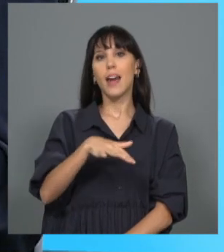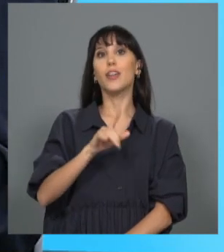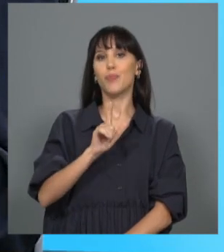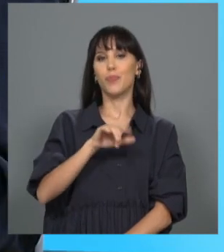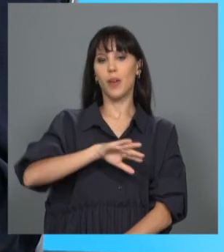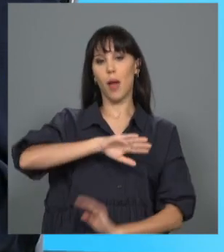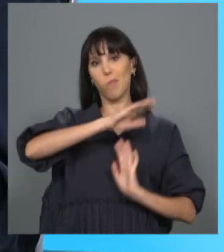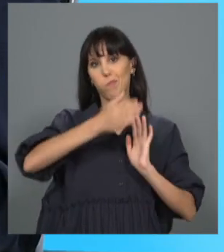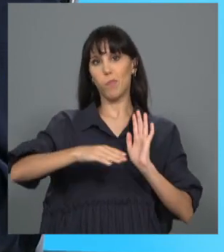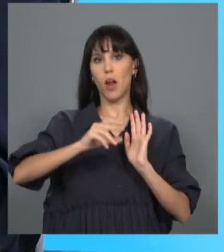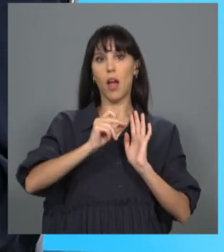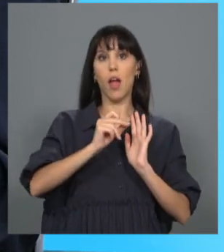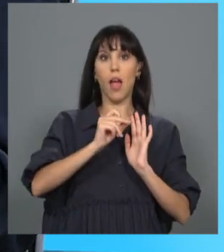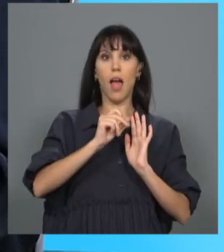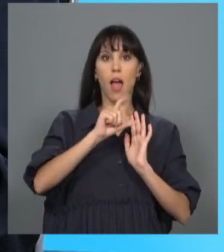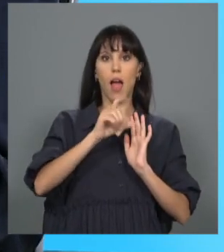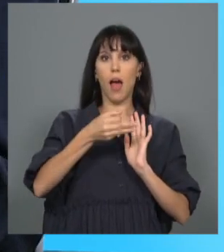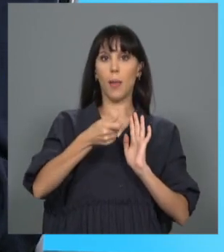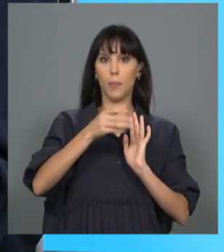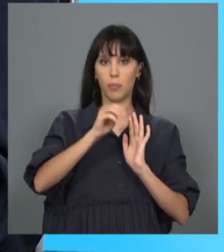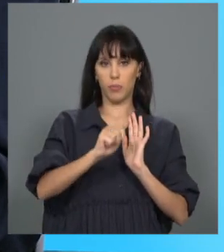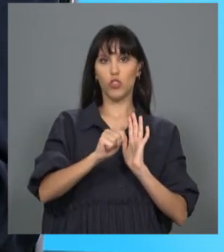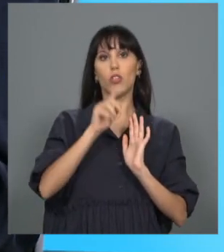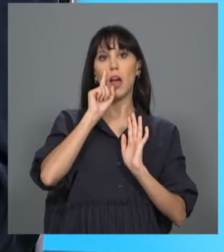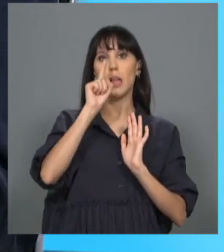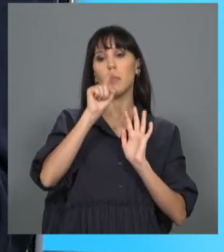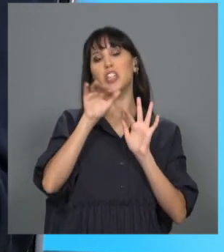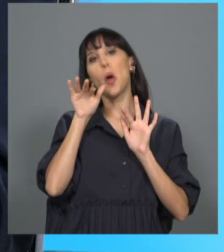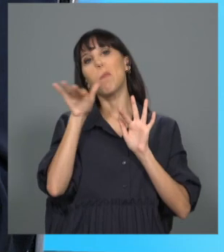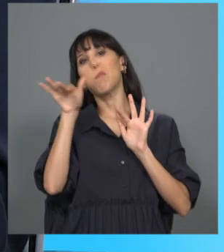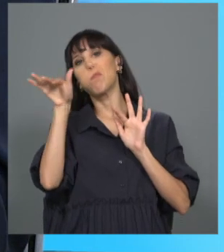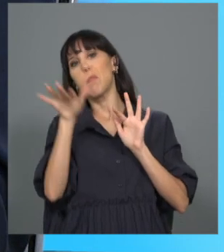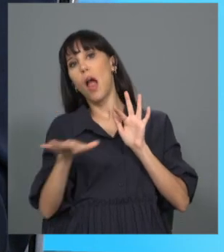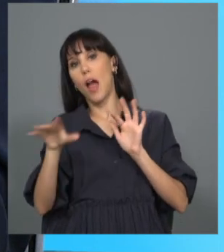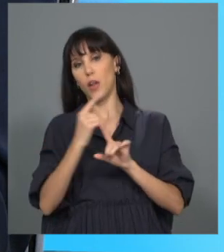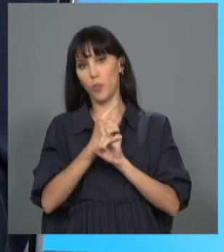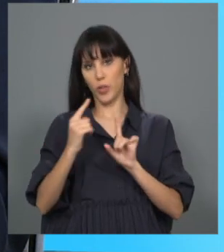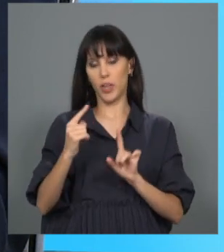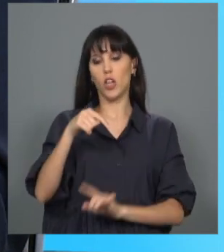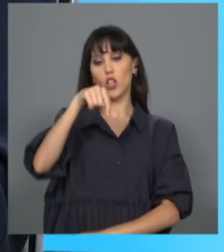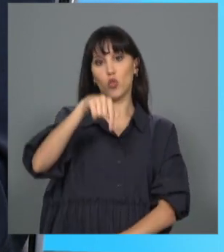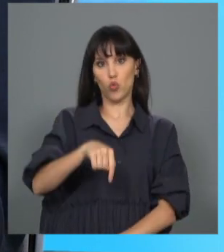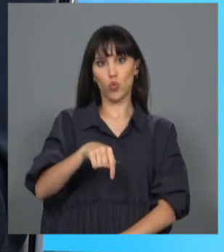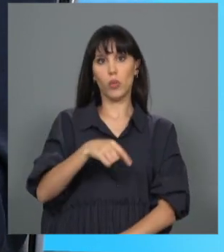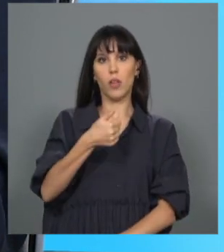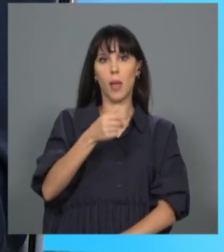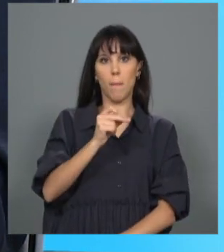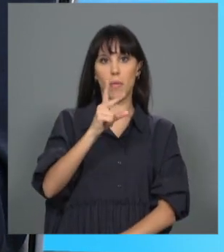Alpes alemães. Estamos no sul da Baviera, junto da cidade de